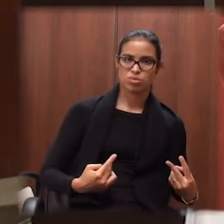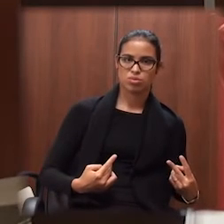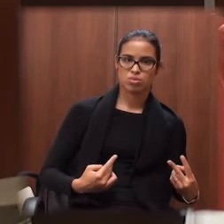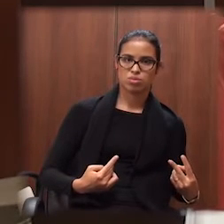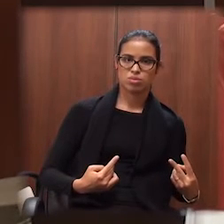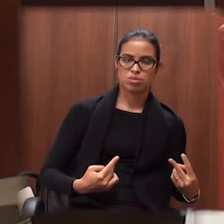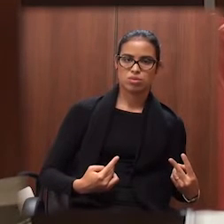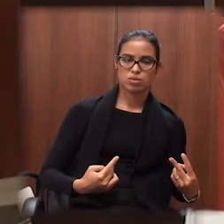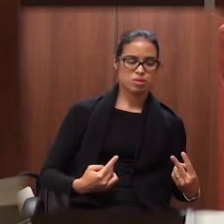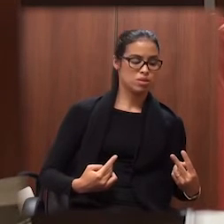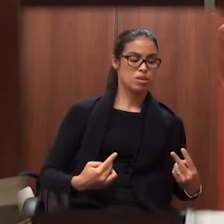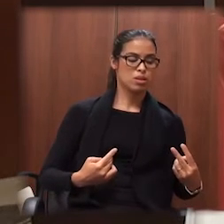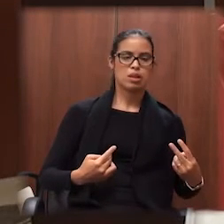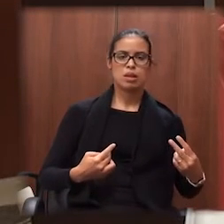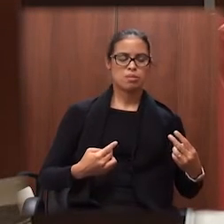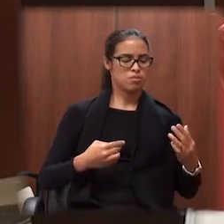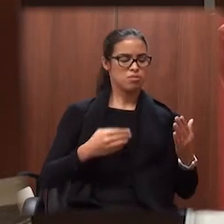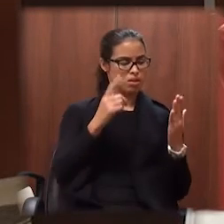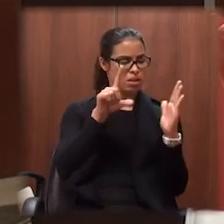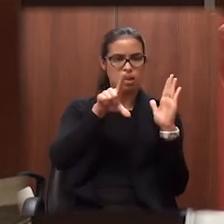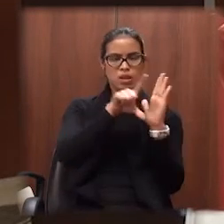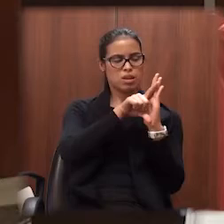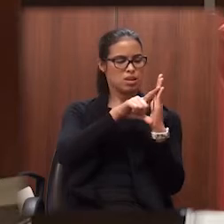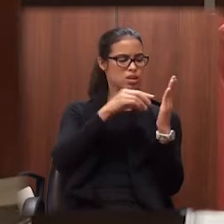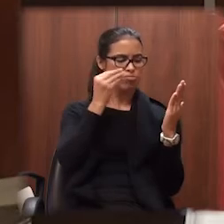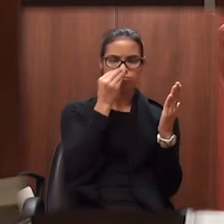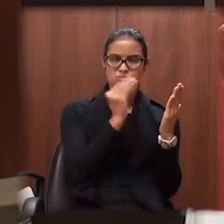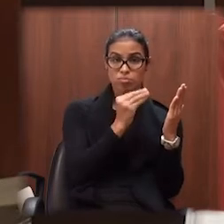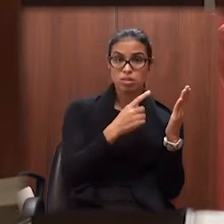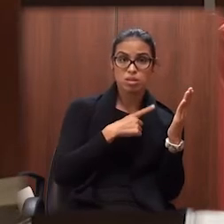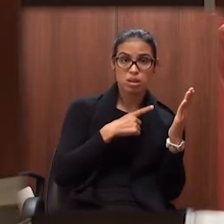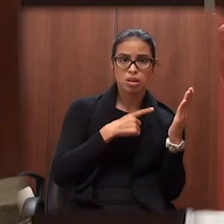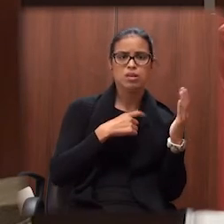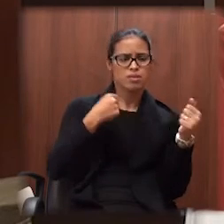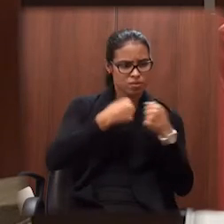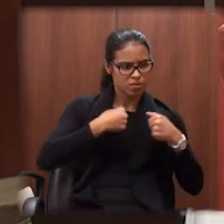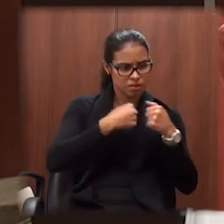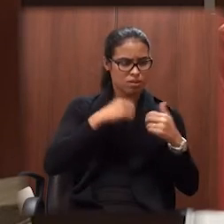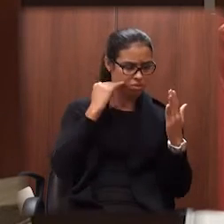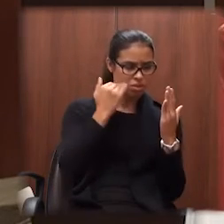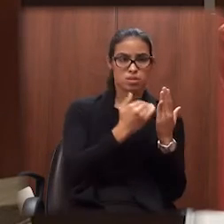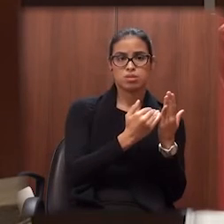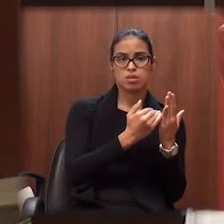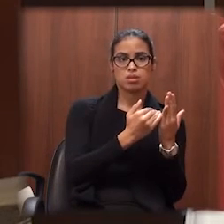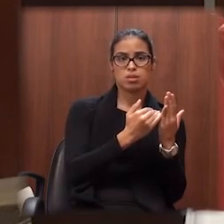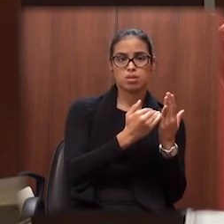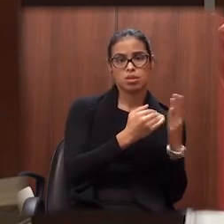como enfrentamento das violações, como educação em direitos humanos, não